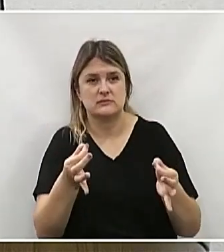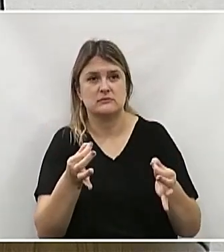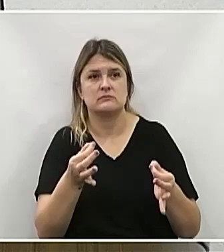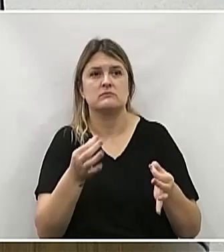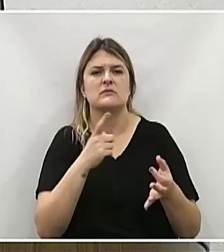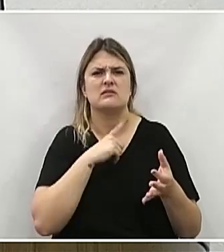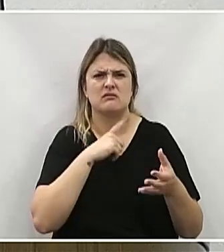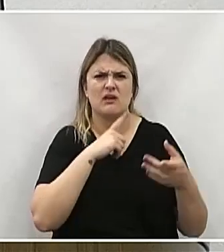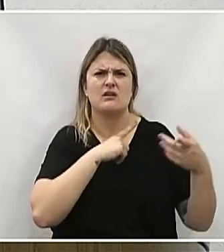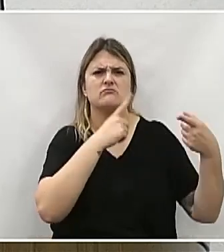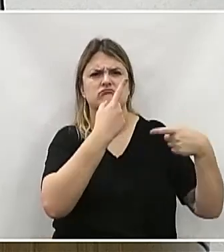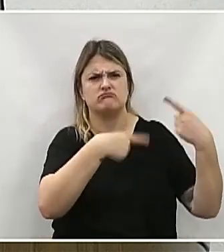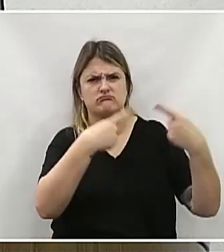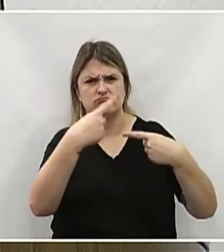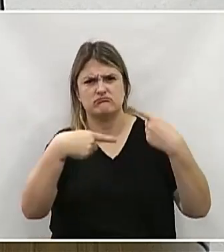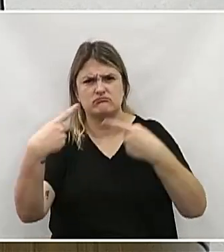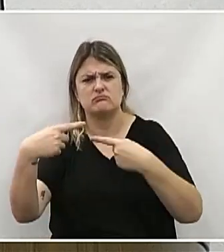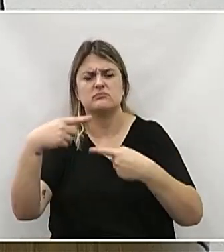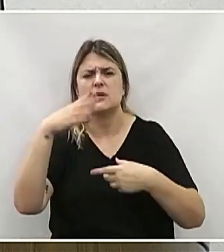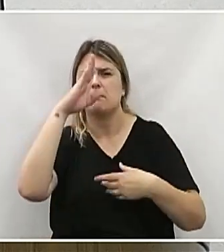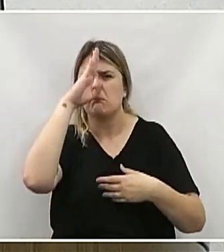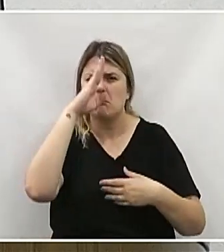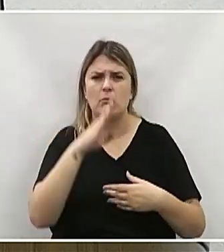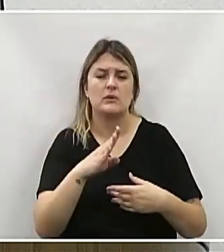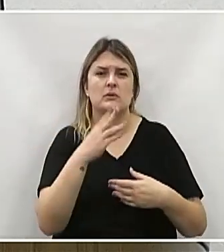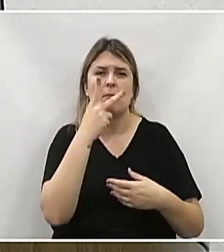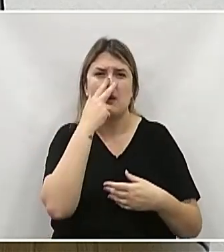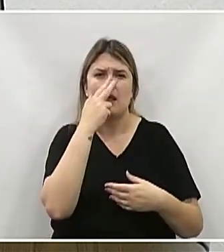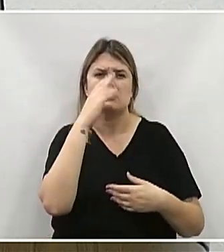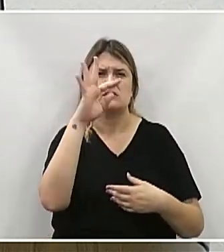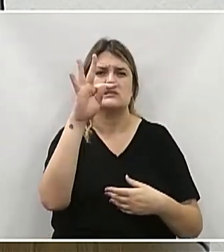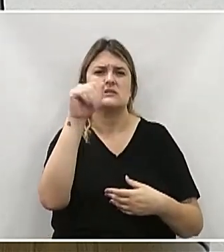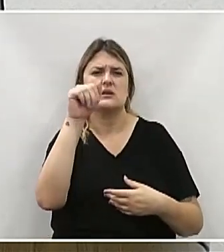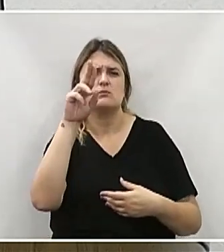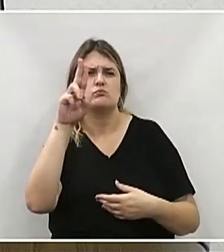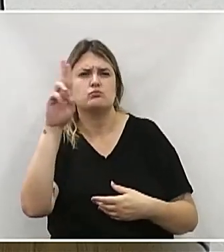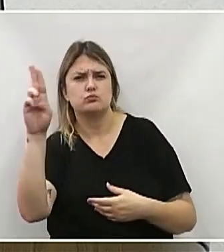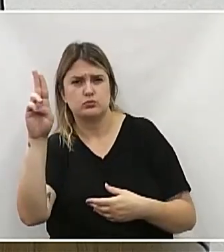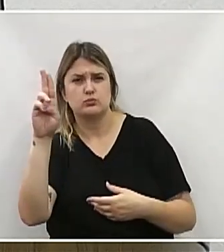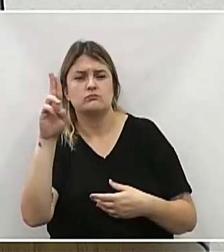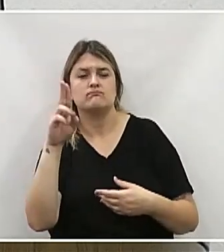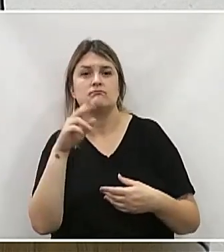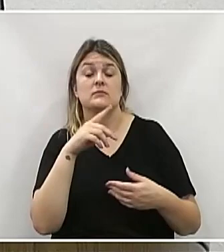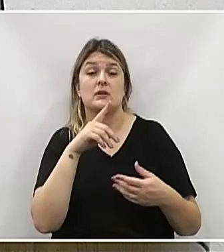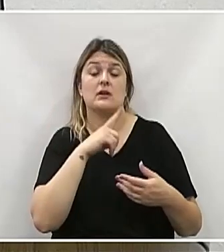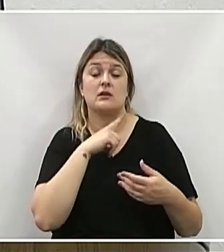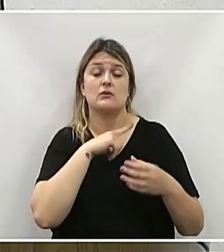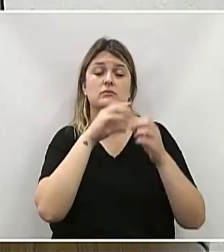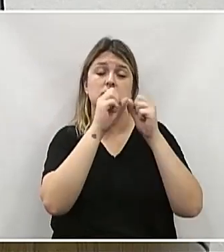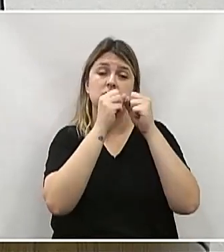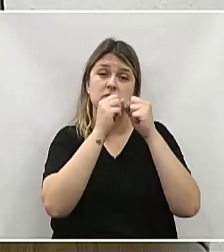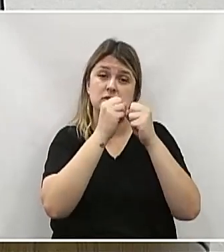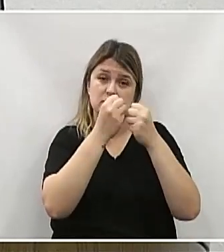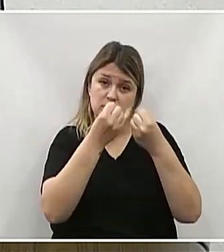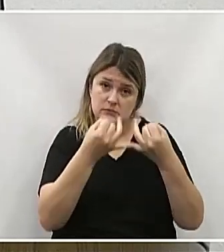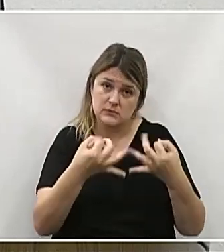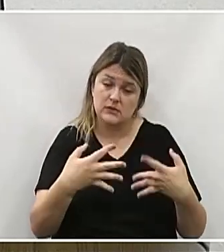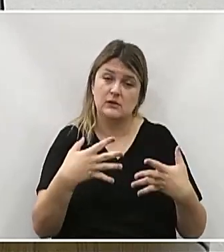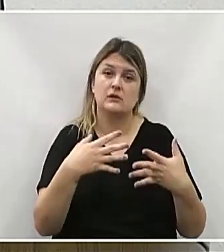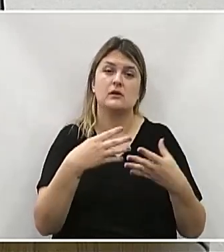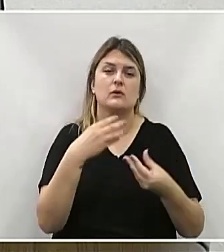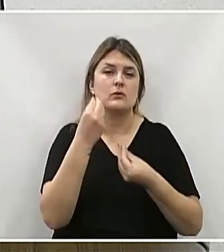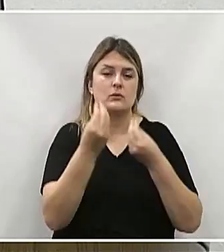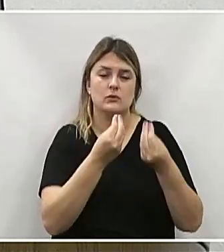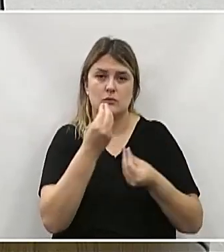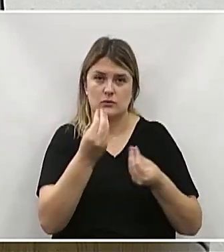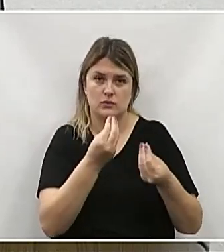tem muita discussão sobre isso mas principalmente pelo Tabu né E hoje que eu vim aqui trazer para vocês alguns esclarecimentos de